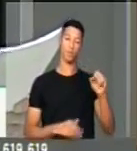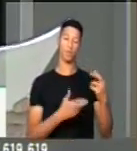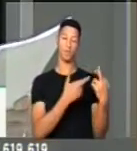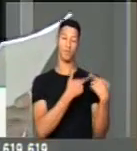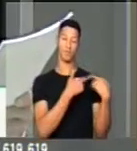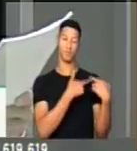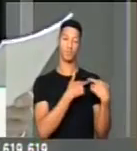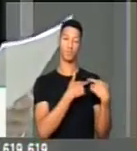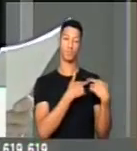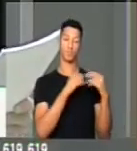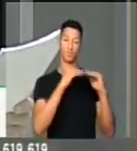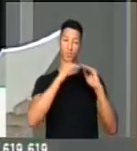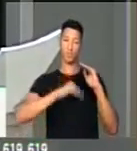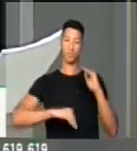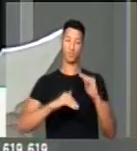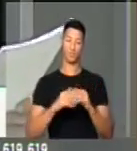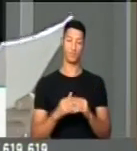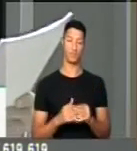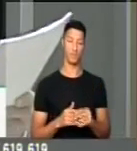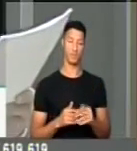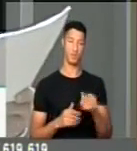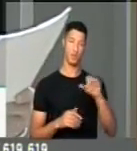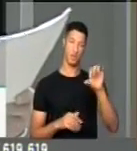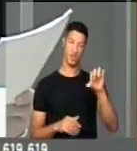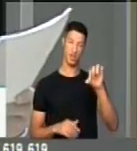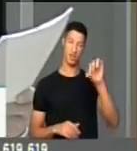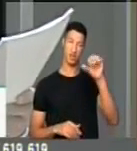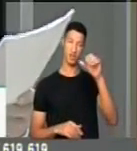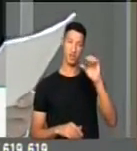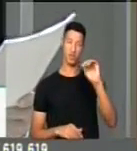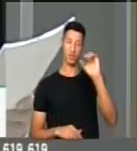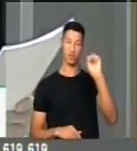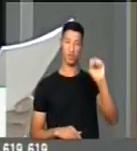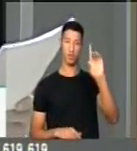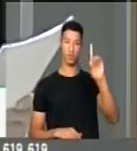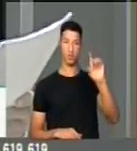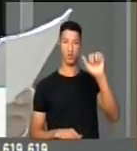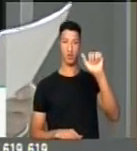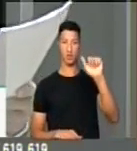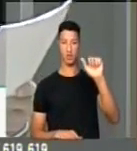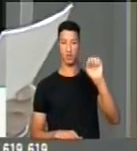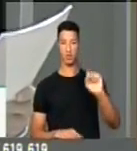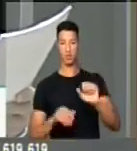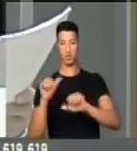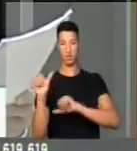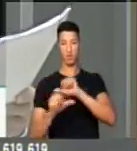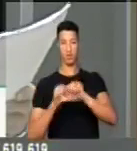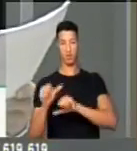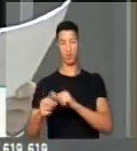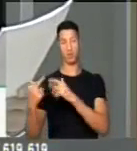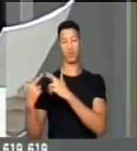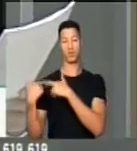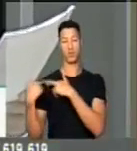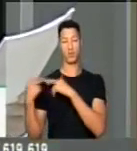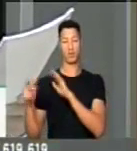funções gratificadas extintas. E 908 DAS transformadas em